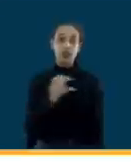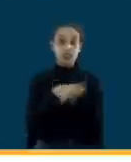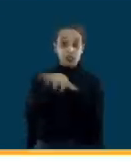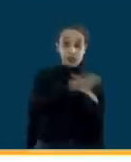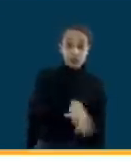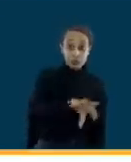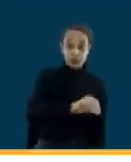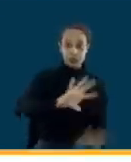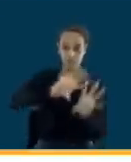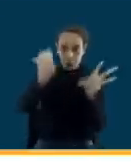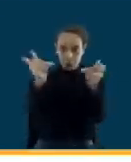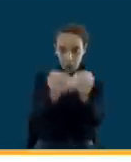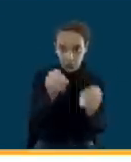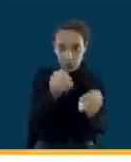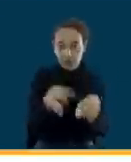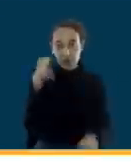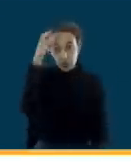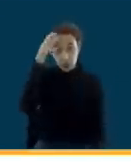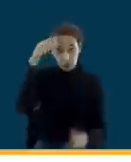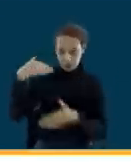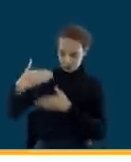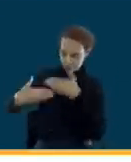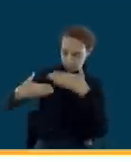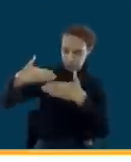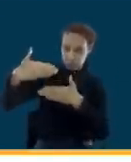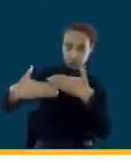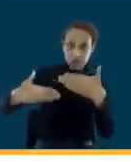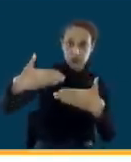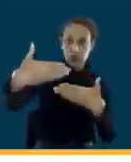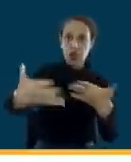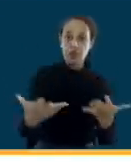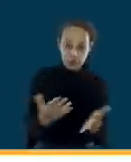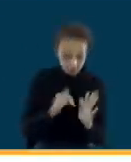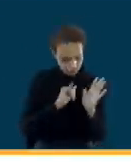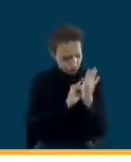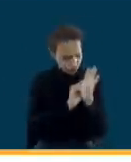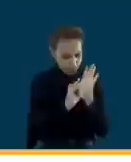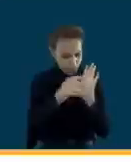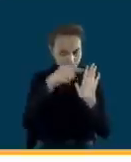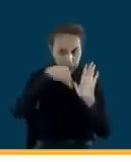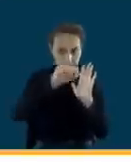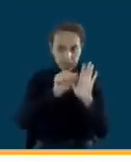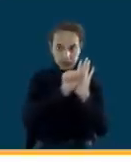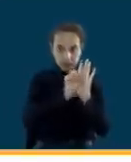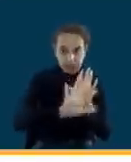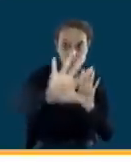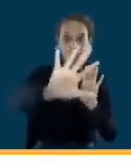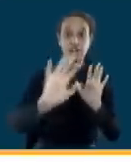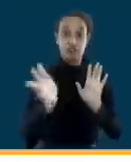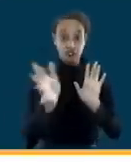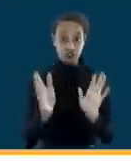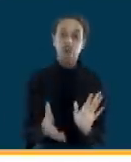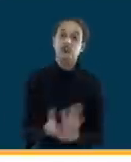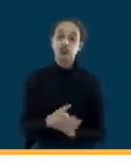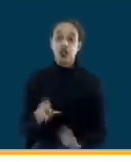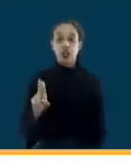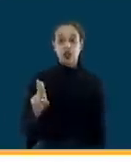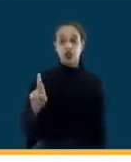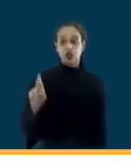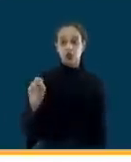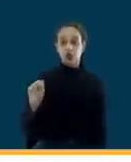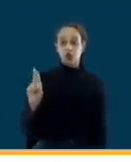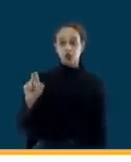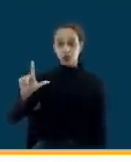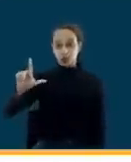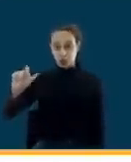se construindo, né? Então, cada informação, já tem muita coisa também disponibilizada, Úrsula lembrou muito bem aqui, a Confederação Nacional